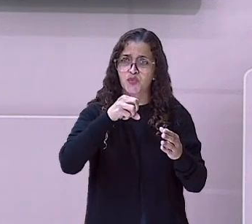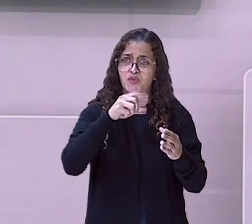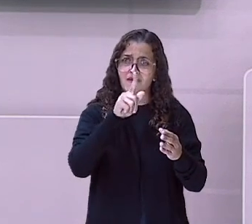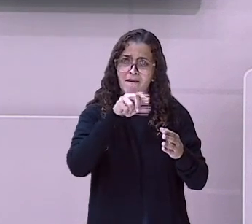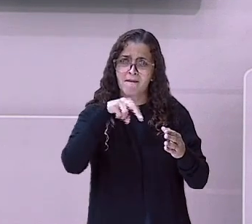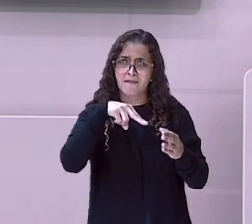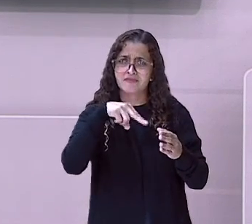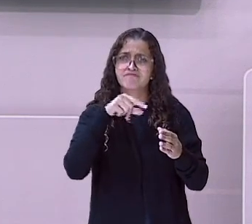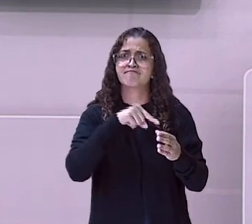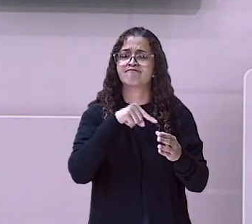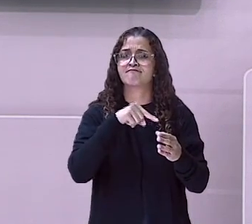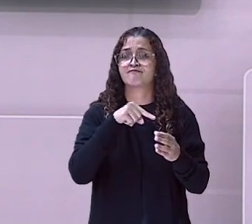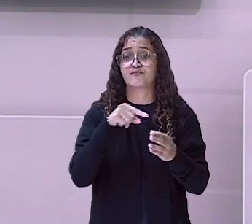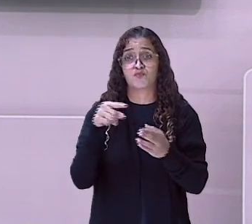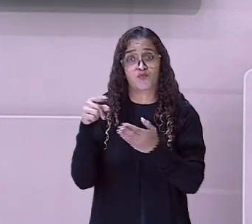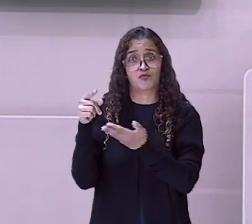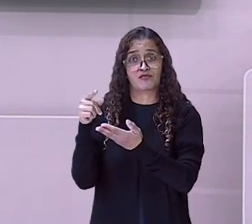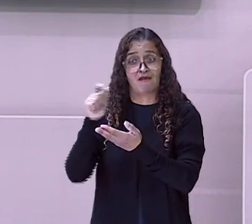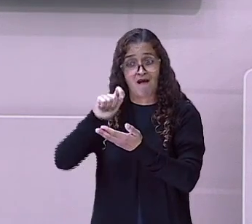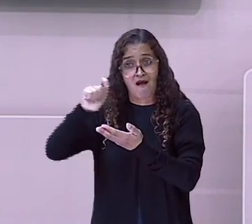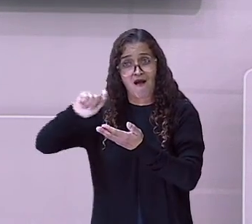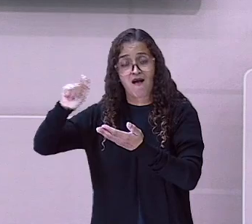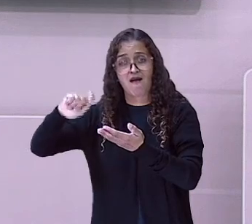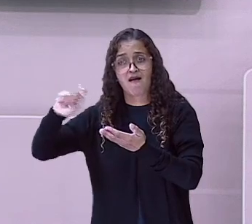500 gramas? Você vai escrever aqui.